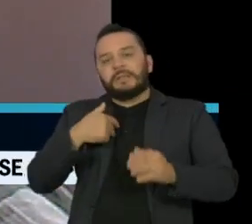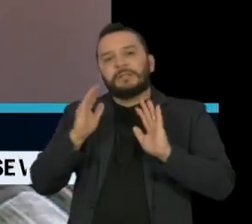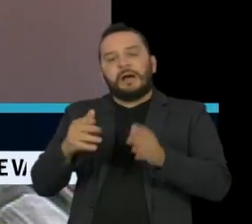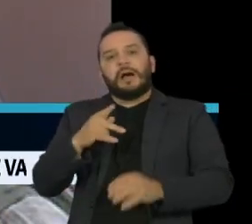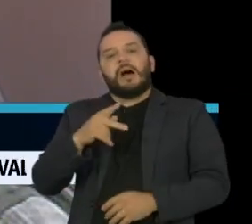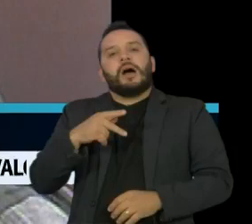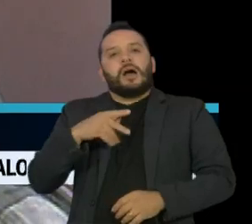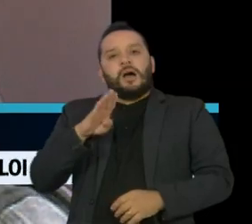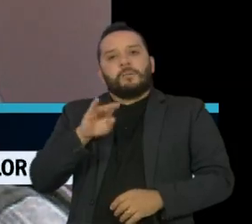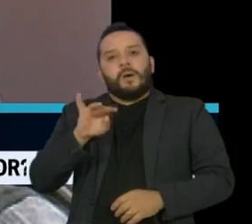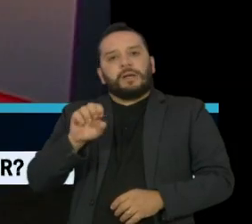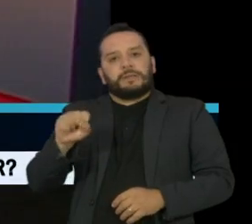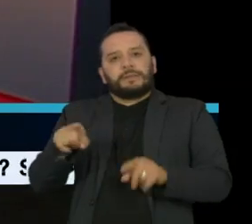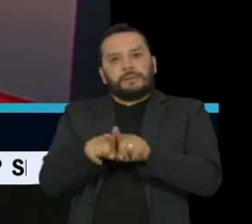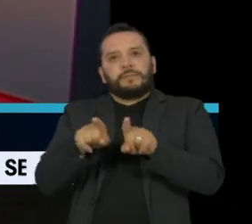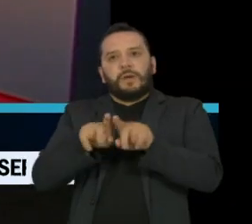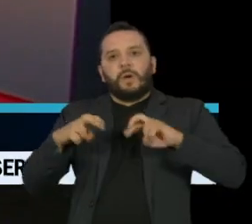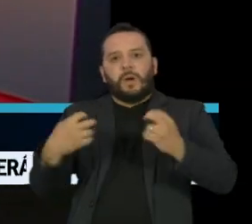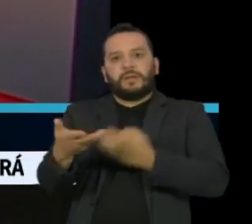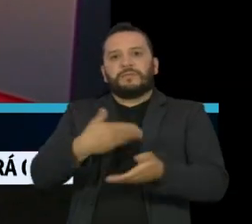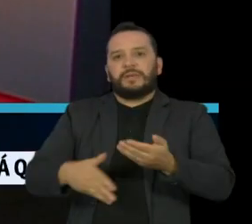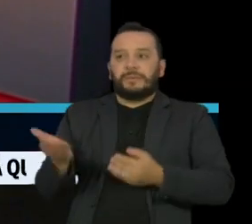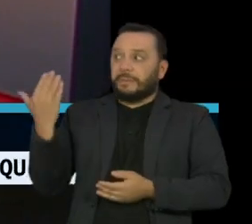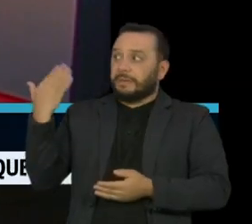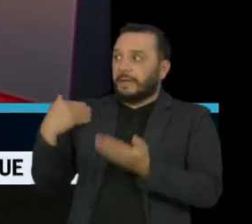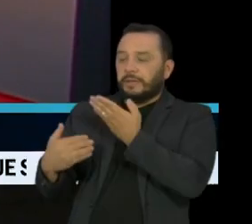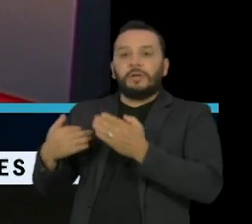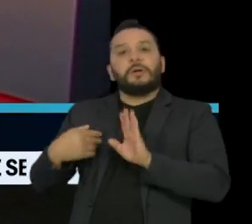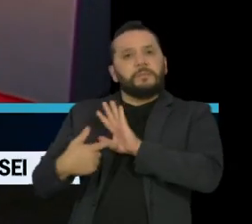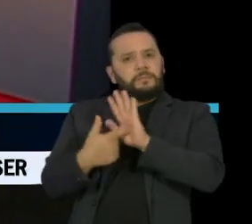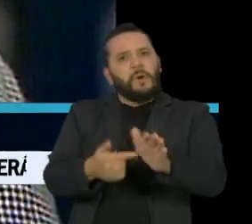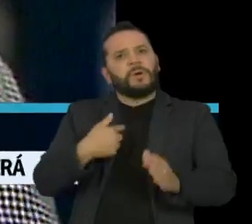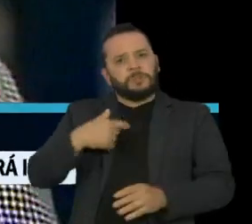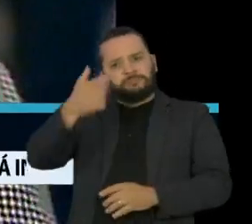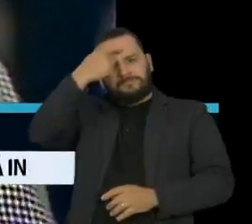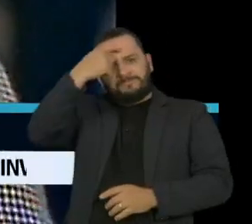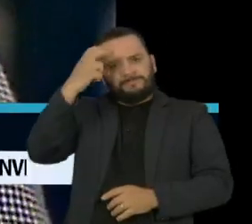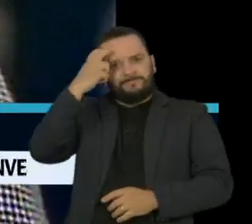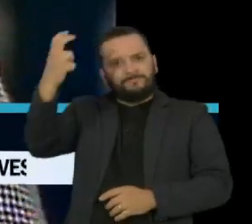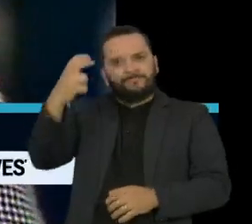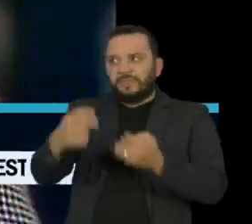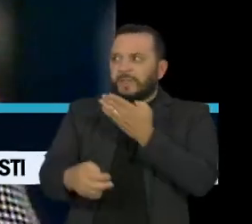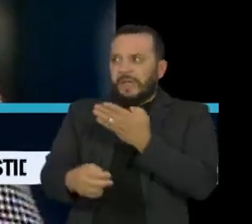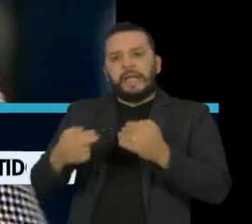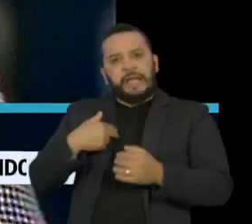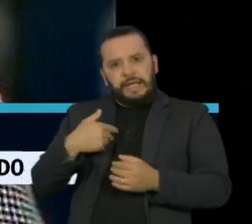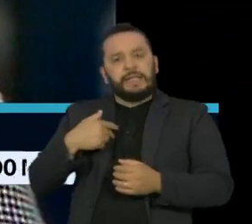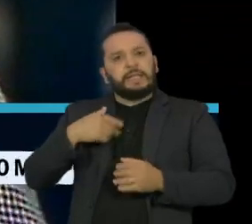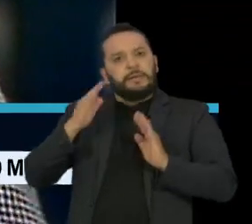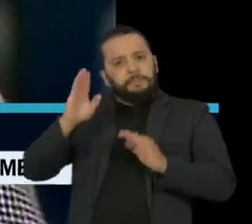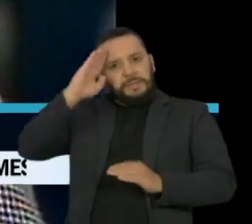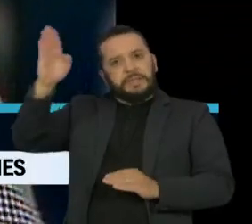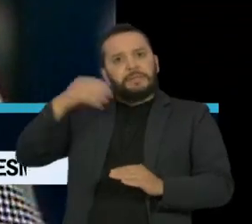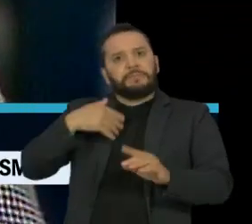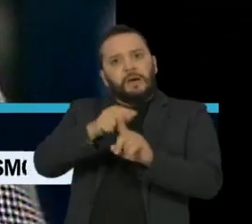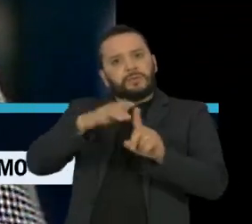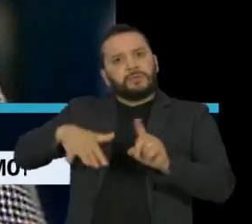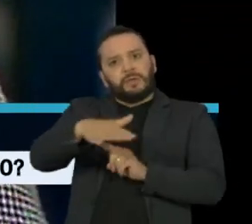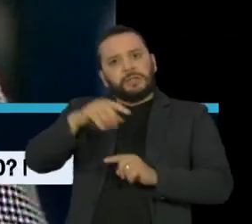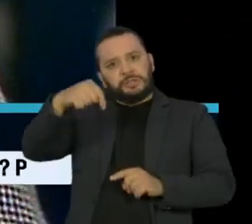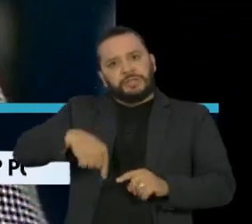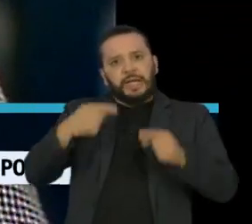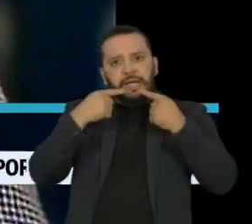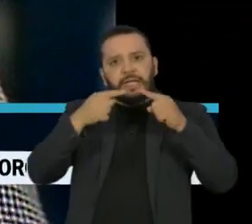vox populi e roda viva falas que comprovam a lucidez daquele que foi considerado o pai da sociologia crítica